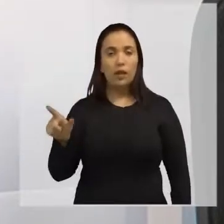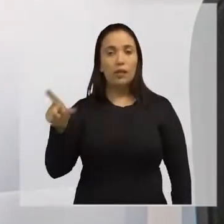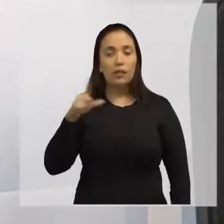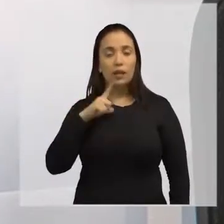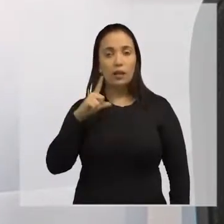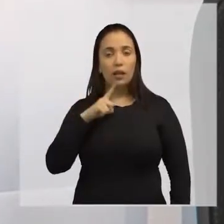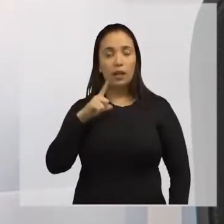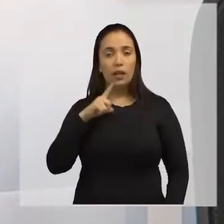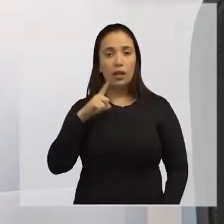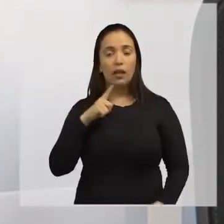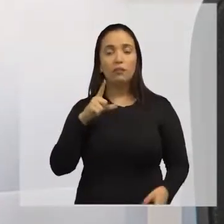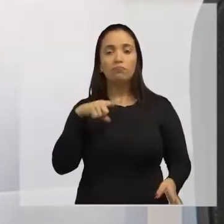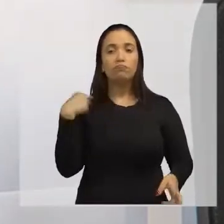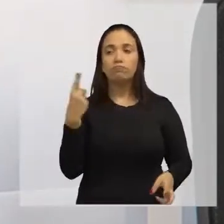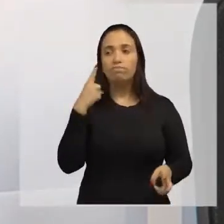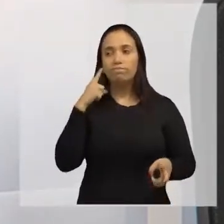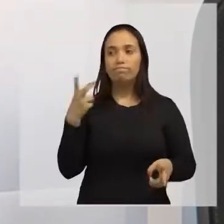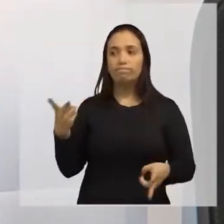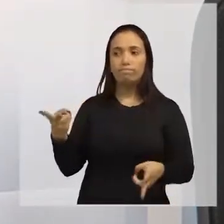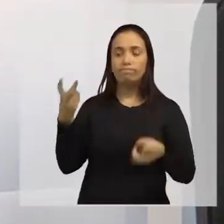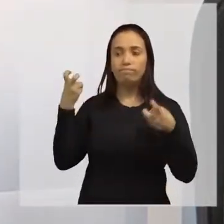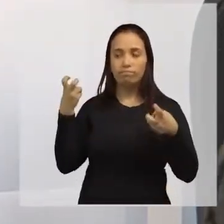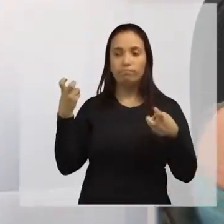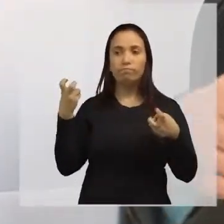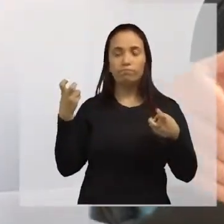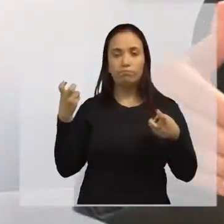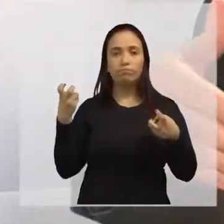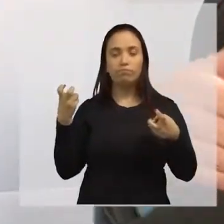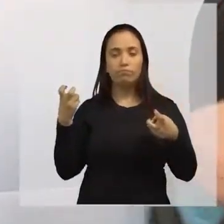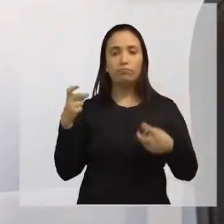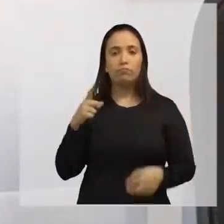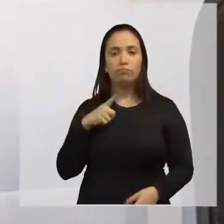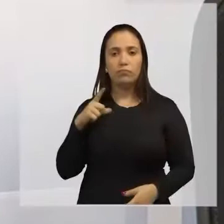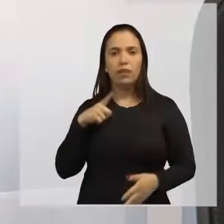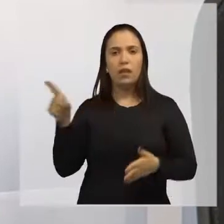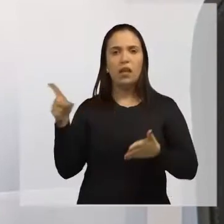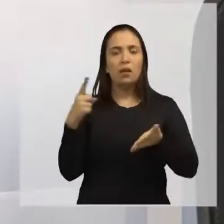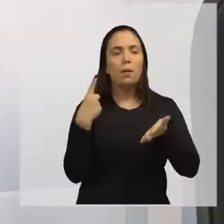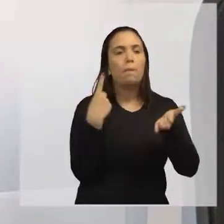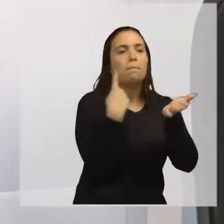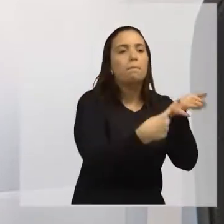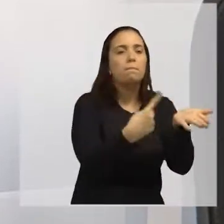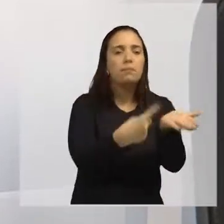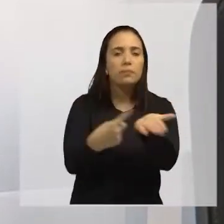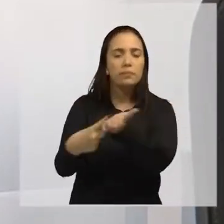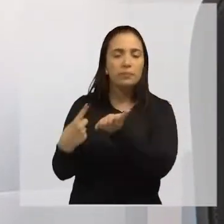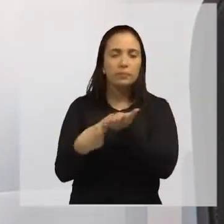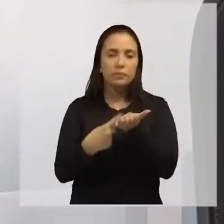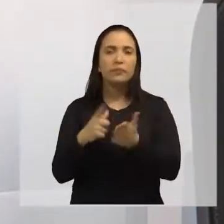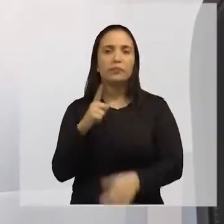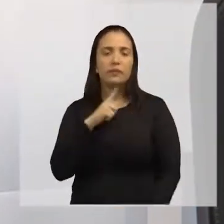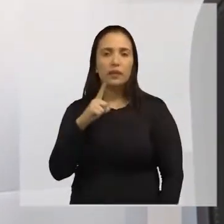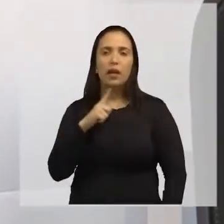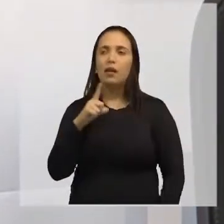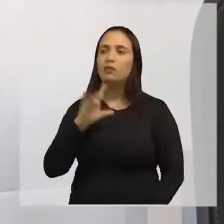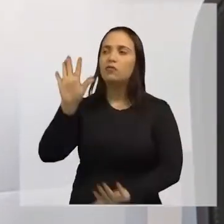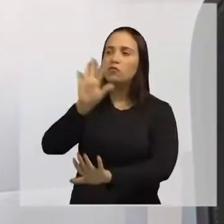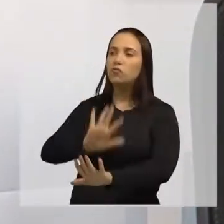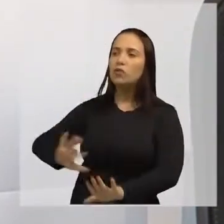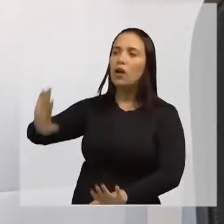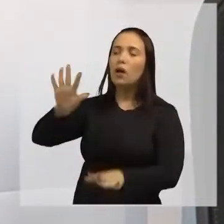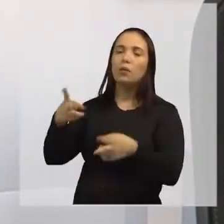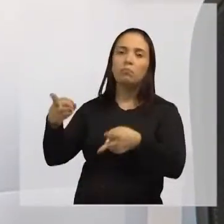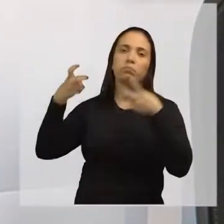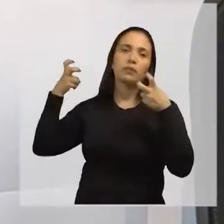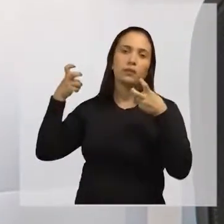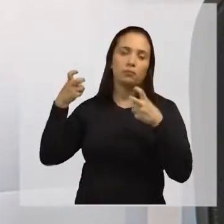da população, também faz parte desse esquema nefasto. Faz quem gosta, quem não gosta. Aquele grito dele é teto,